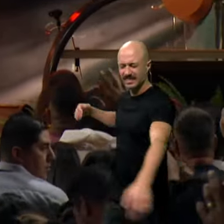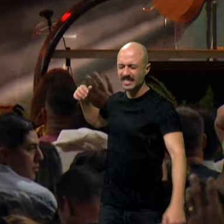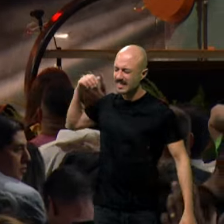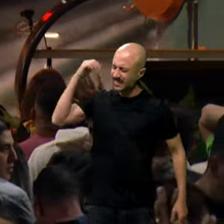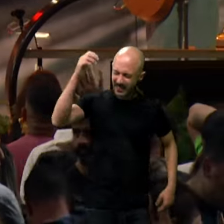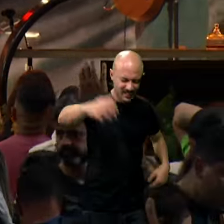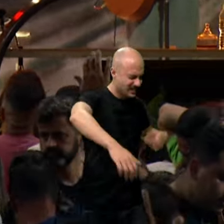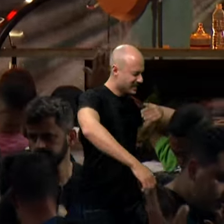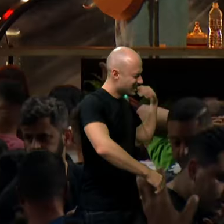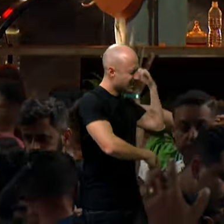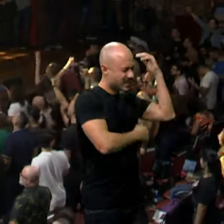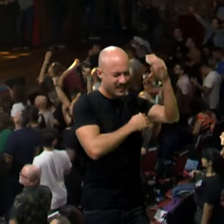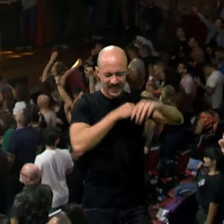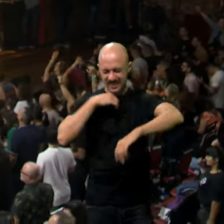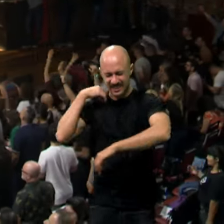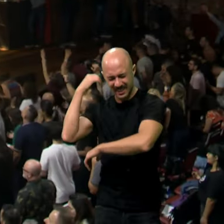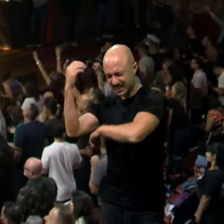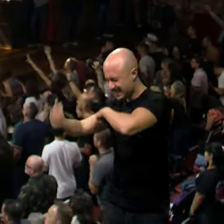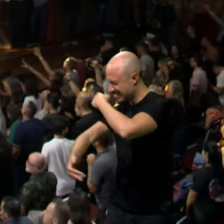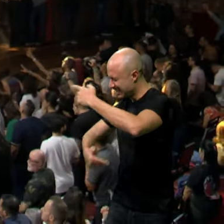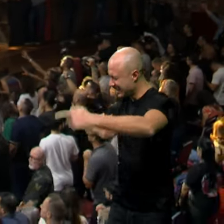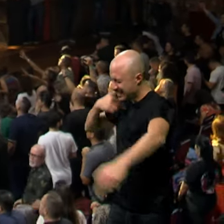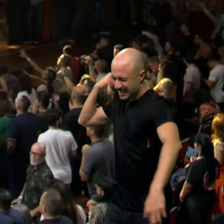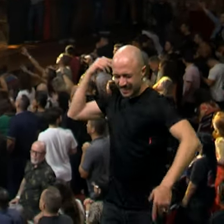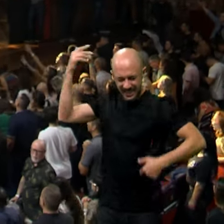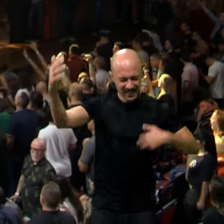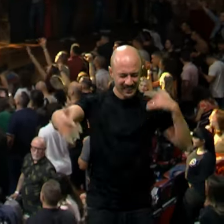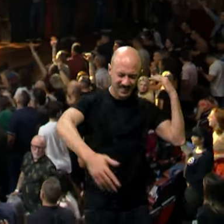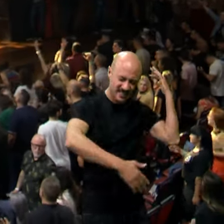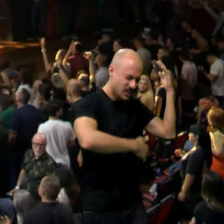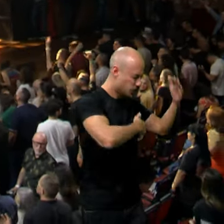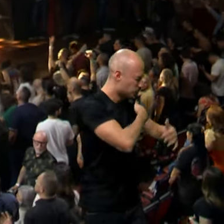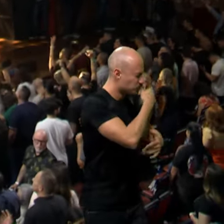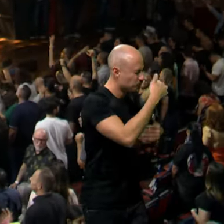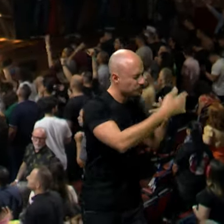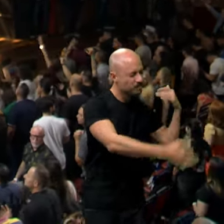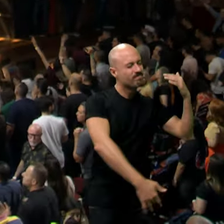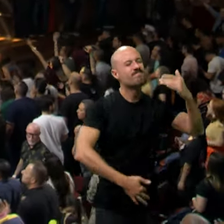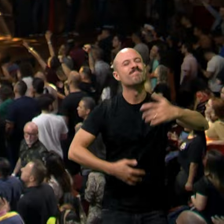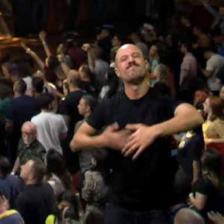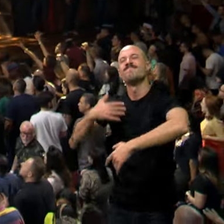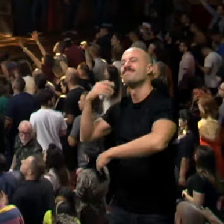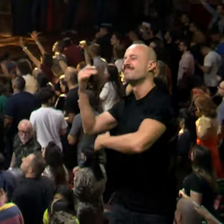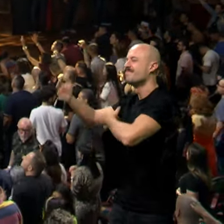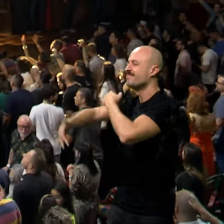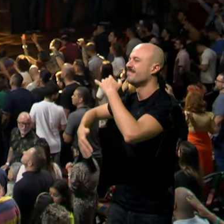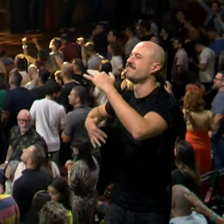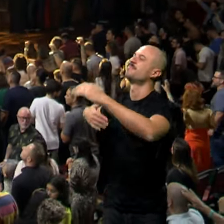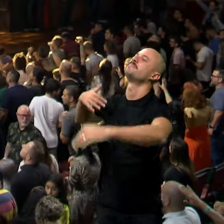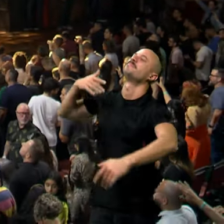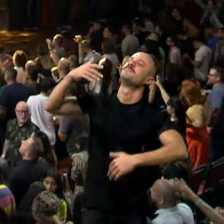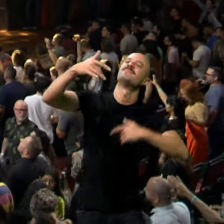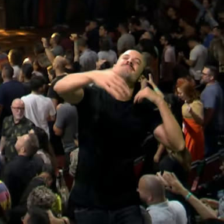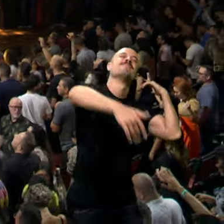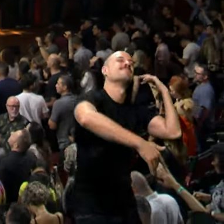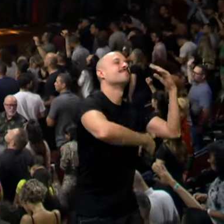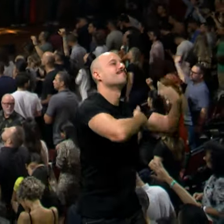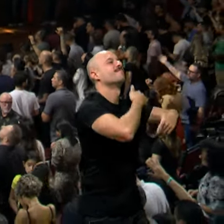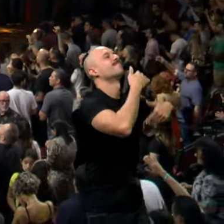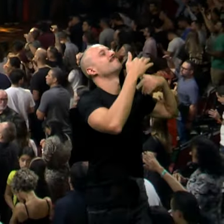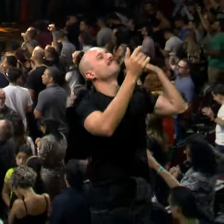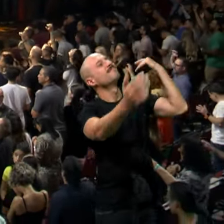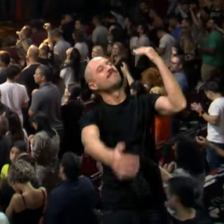mas sobri andala mas, ori canta la mandala mas sobri andanai, ori de canta la mas sobri andala mas, ori canta